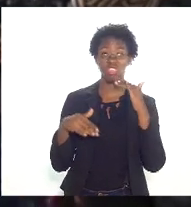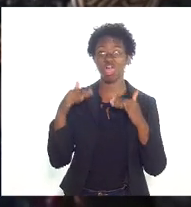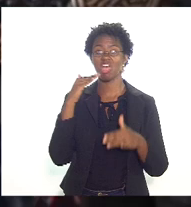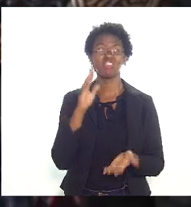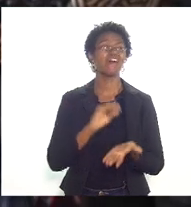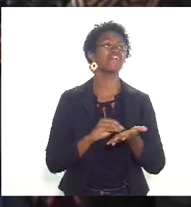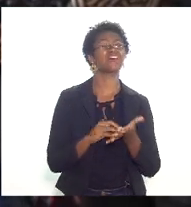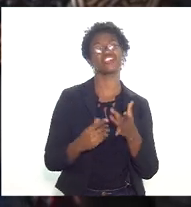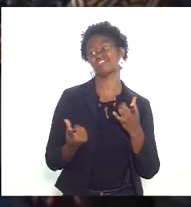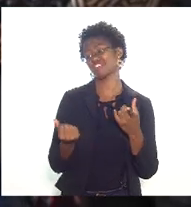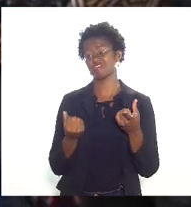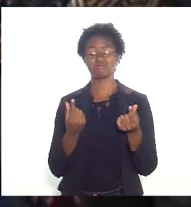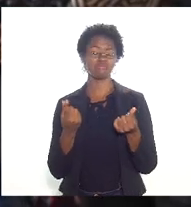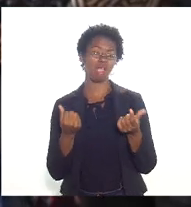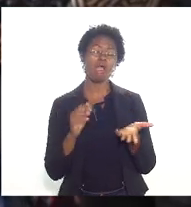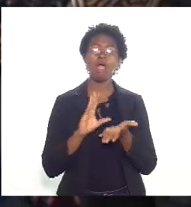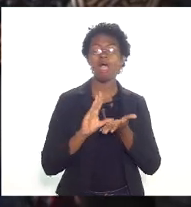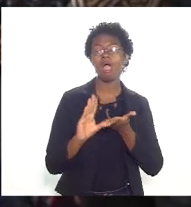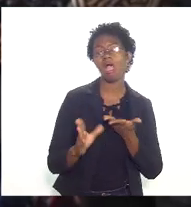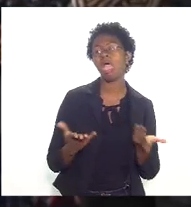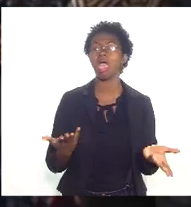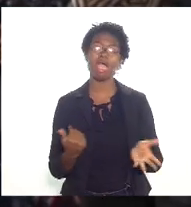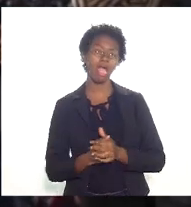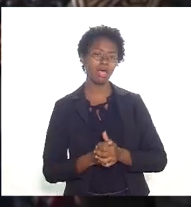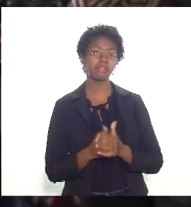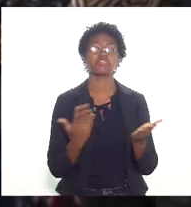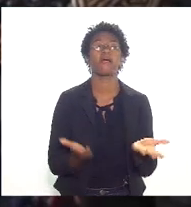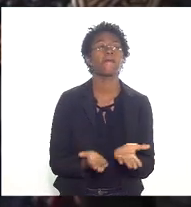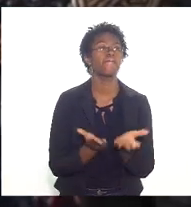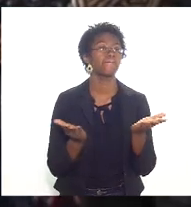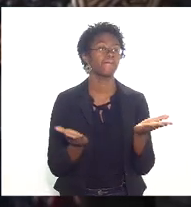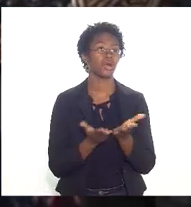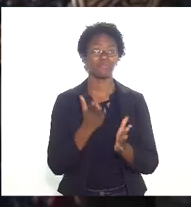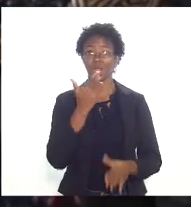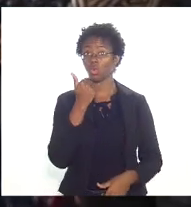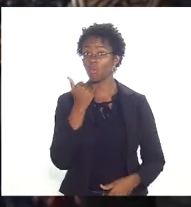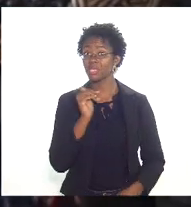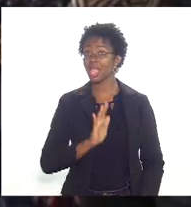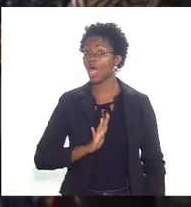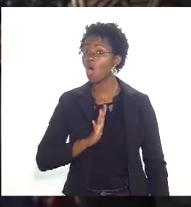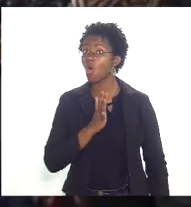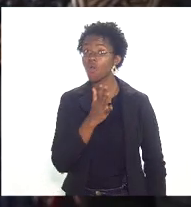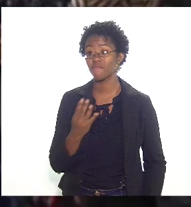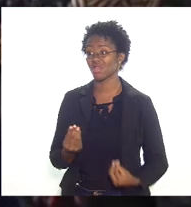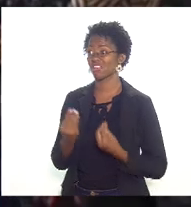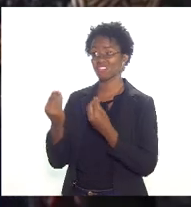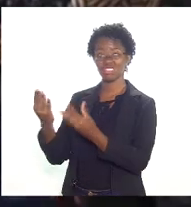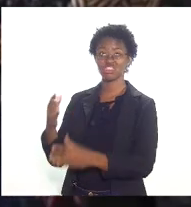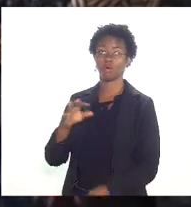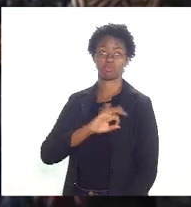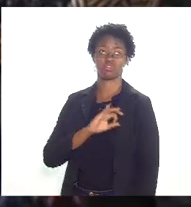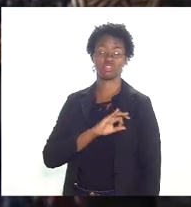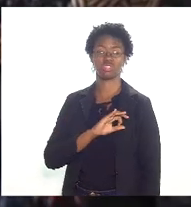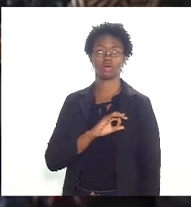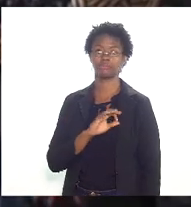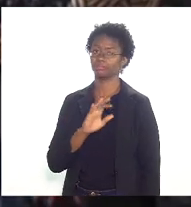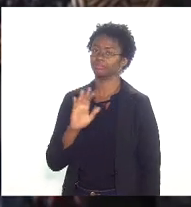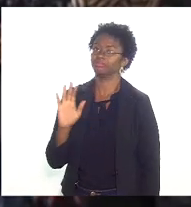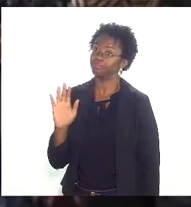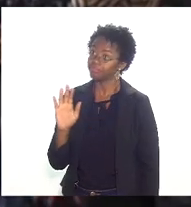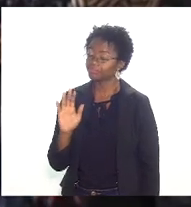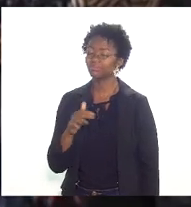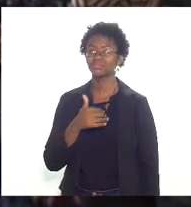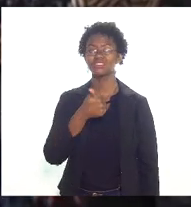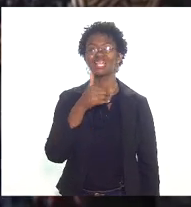não tem recursos porque não tem dinheiro as comidas uma porcaria que e os próximos cinco 10